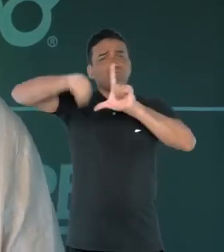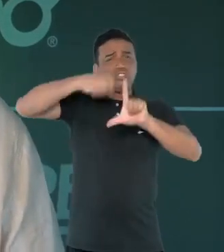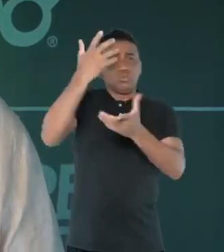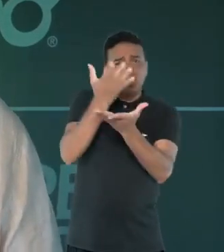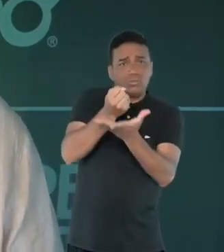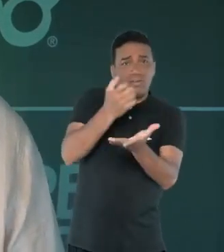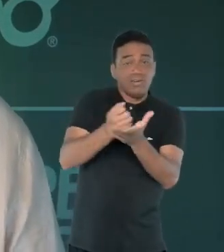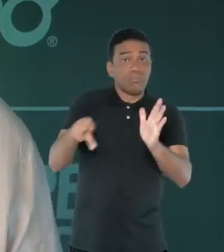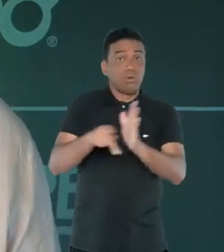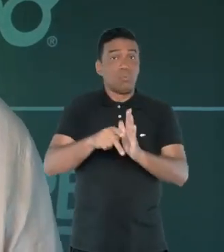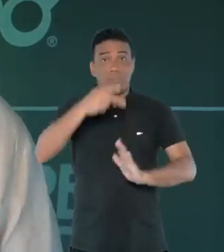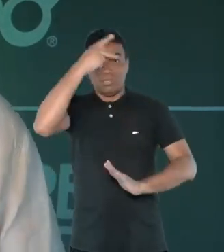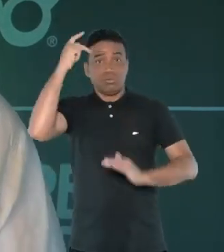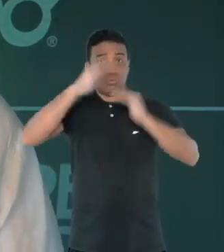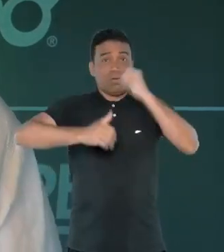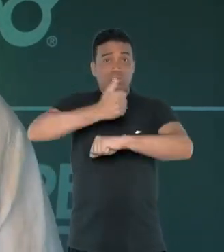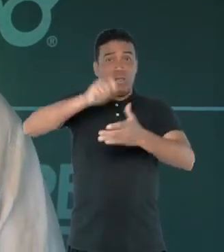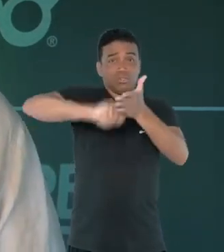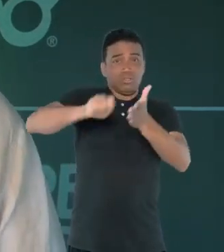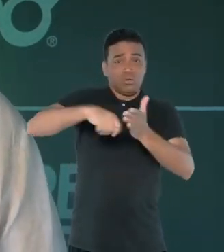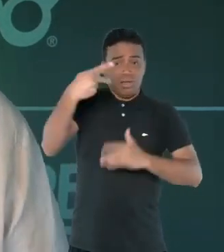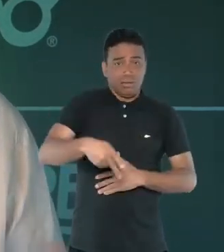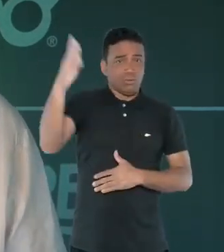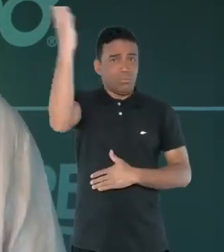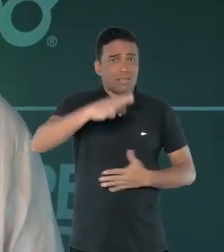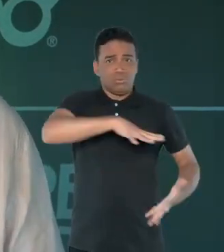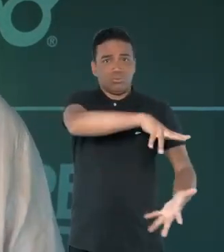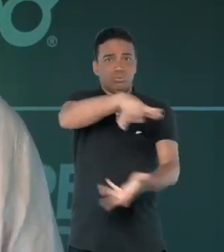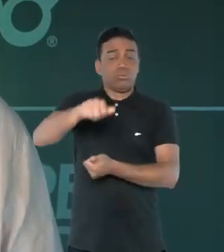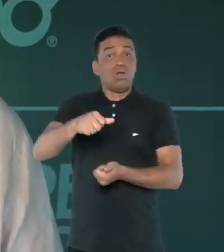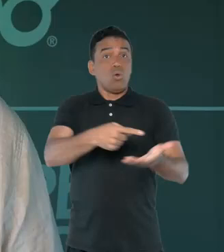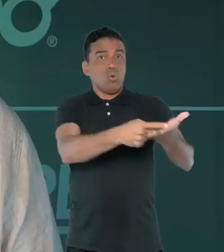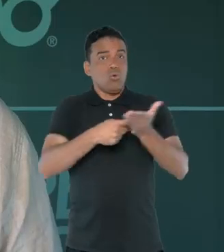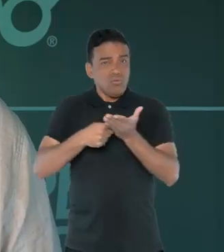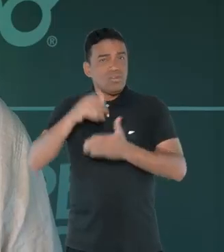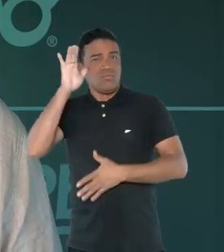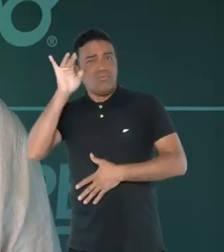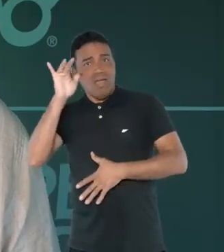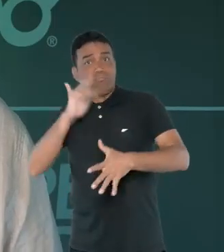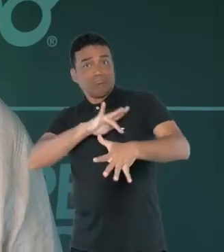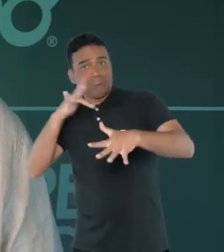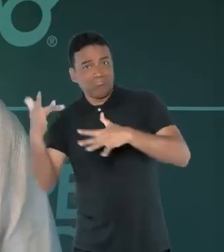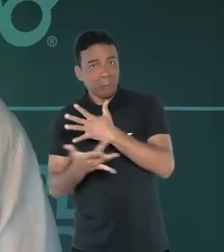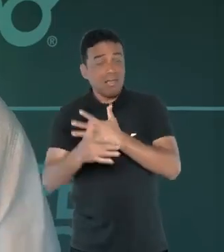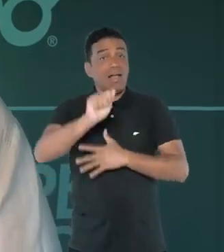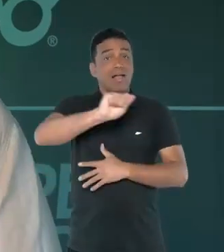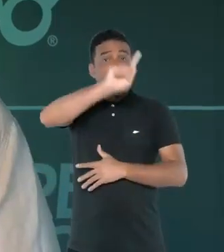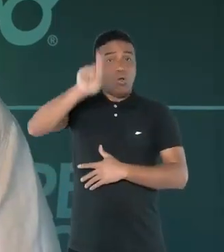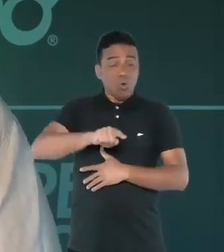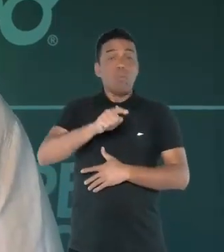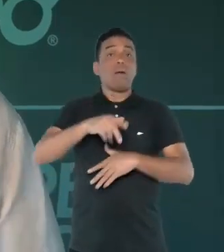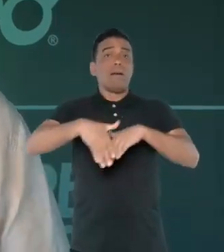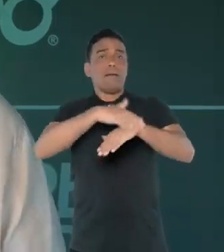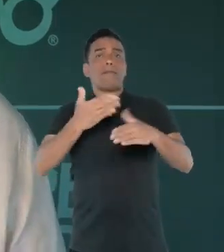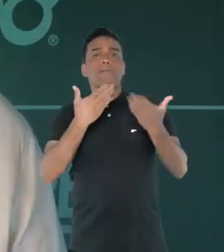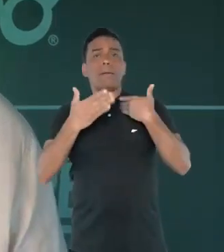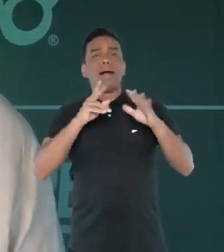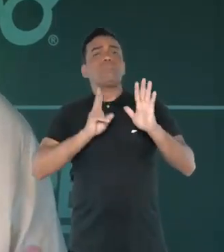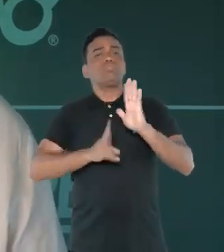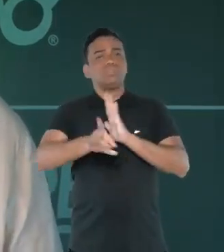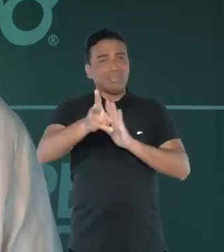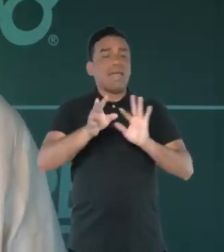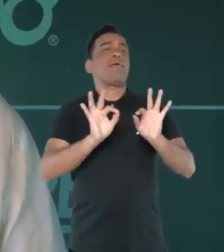com escritores do Brasil e do mundo. Eu também te convido a nos seguir em nossas redes sociais no Sempre um Papo. No